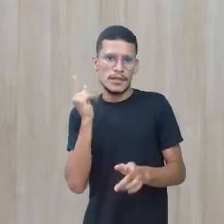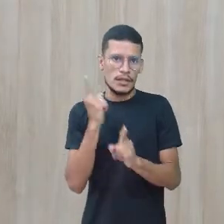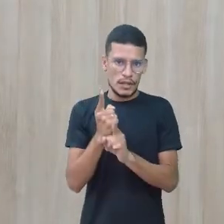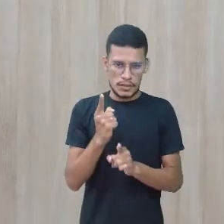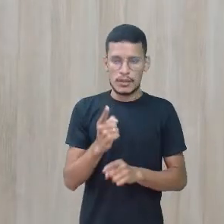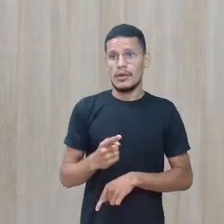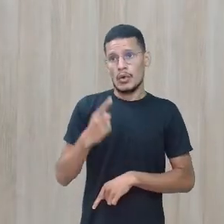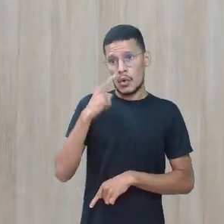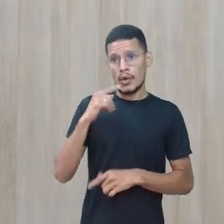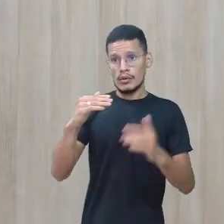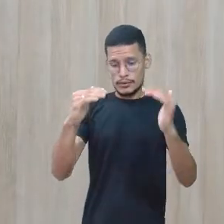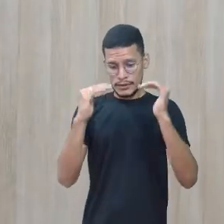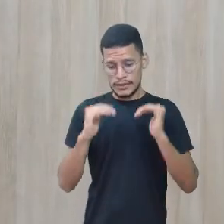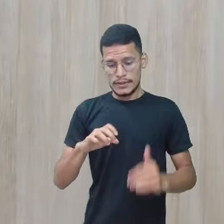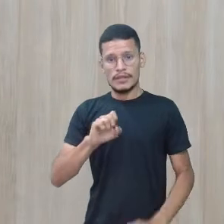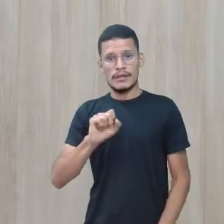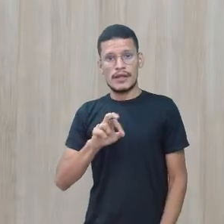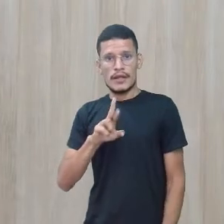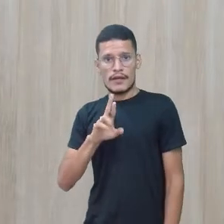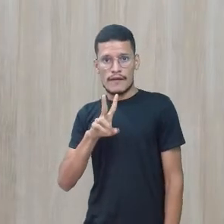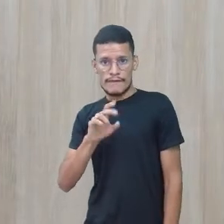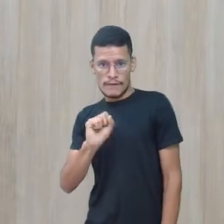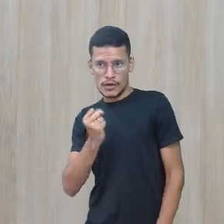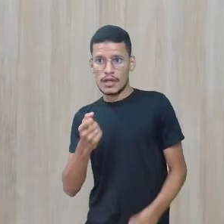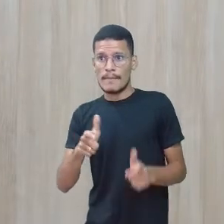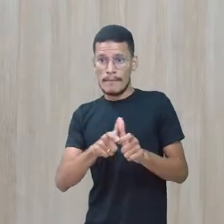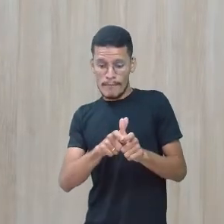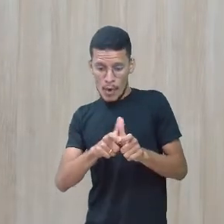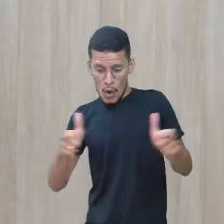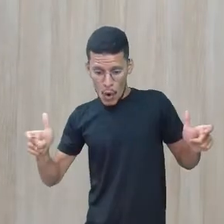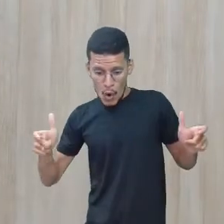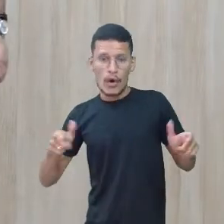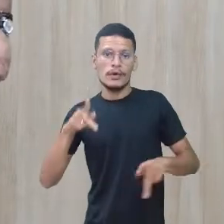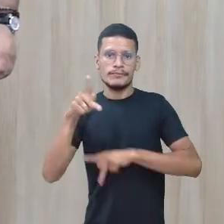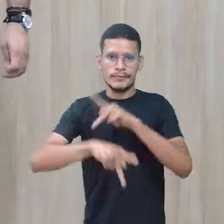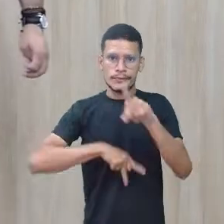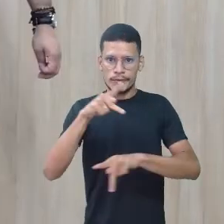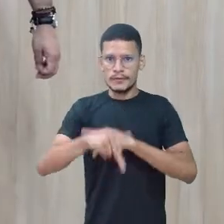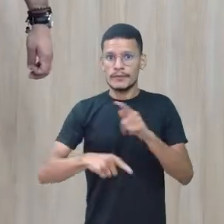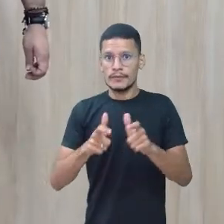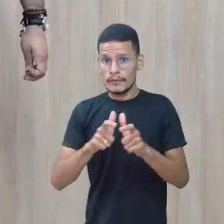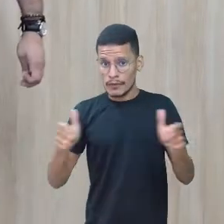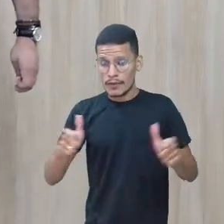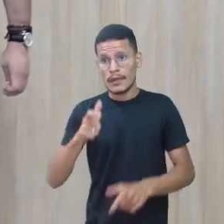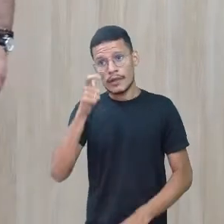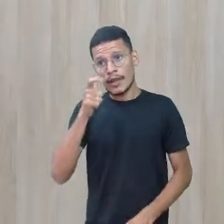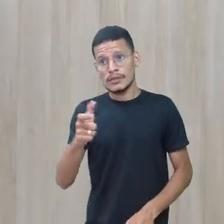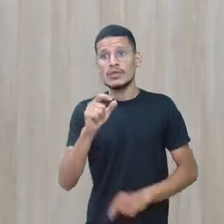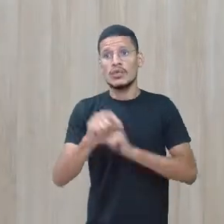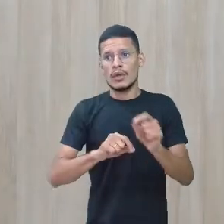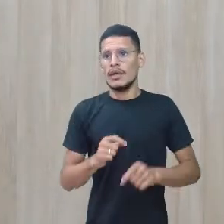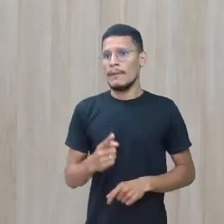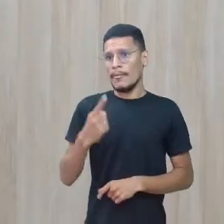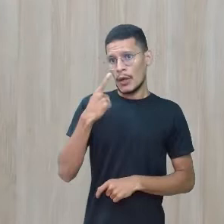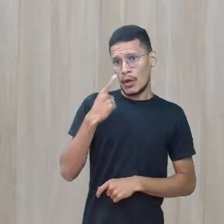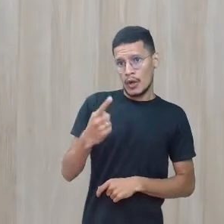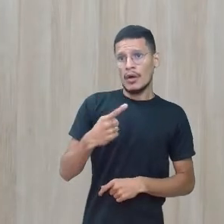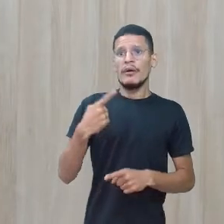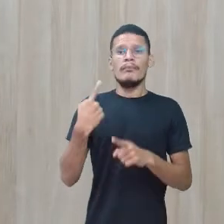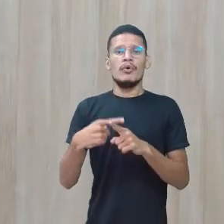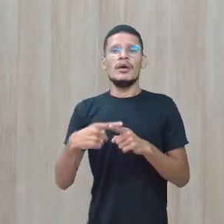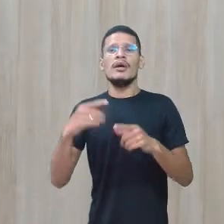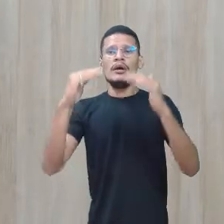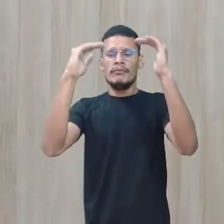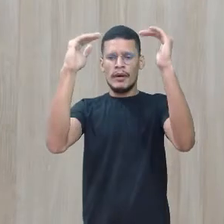os servos, né, que eram a maioria aí da população, veja, que é uma coisa interessante. Por que é que a gente organiza, né,